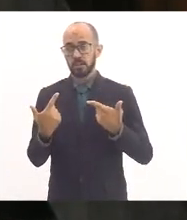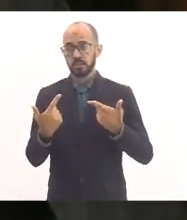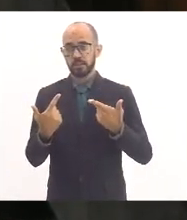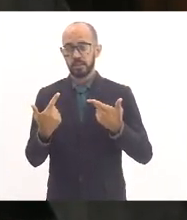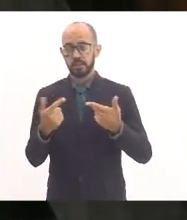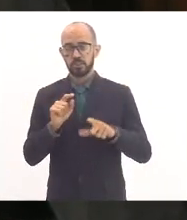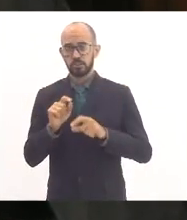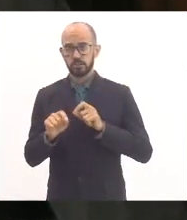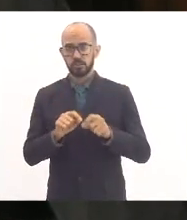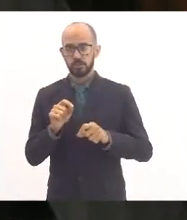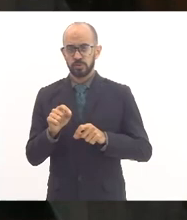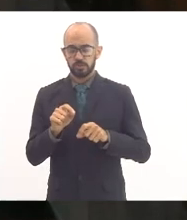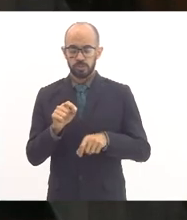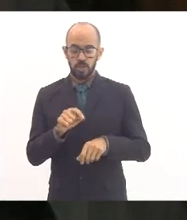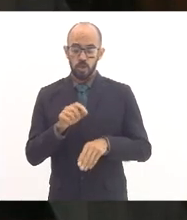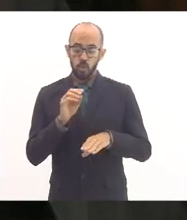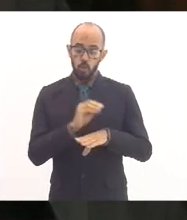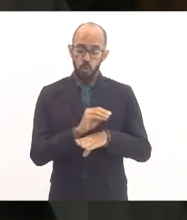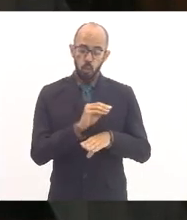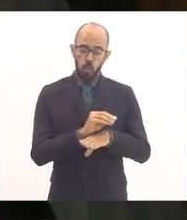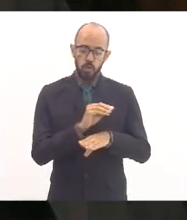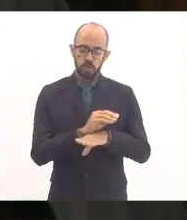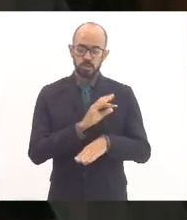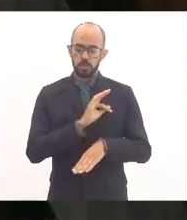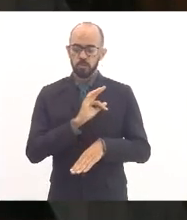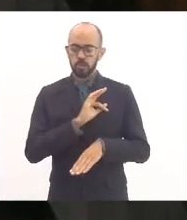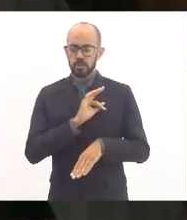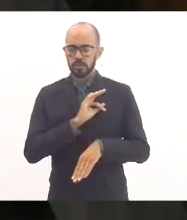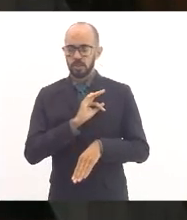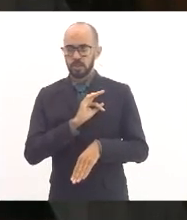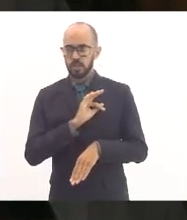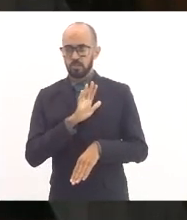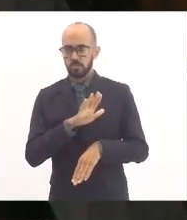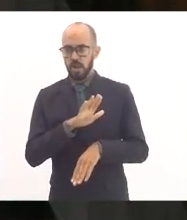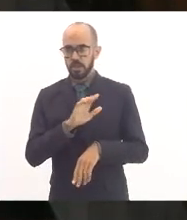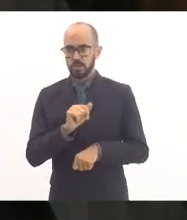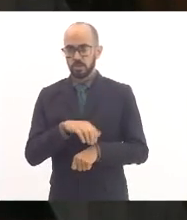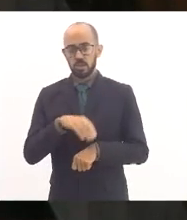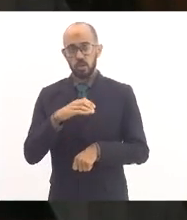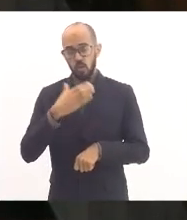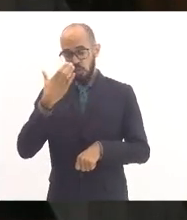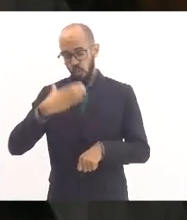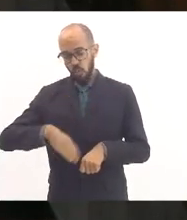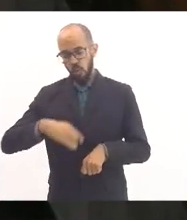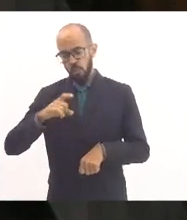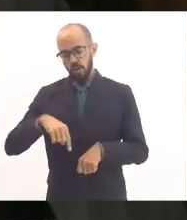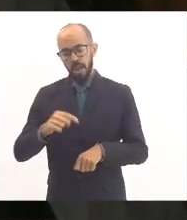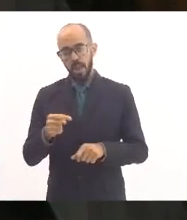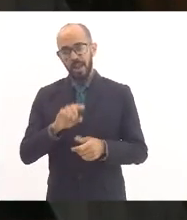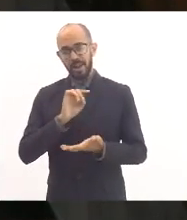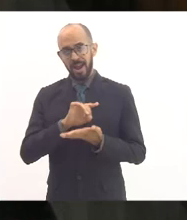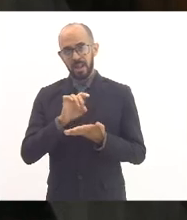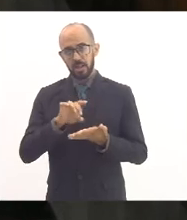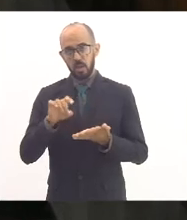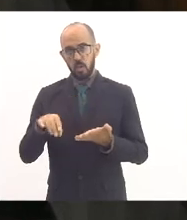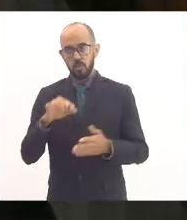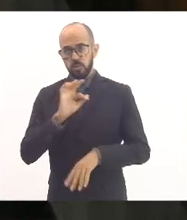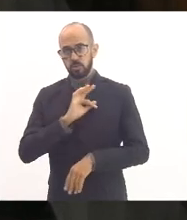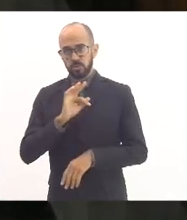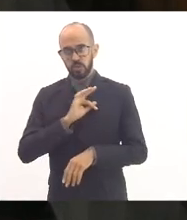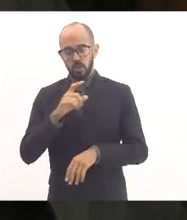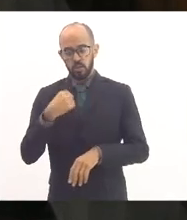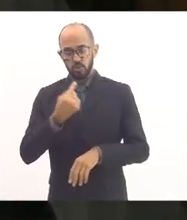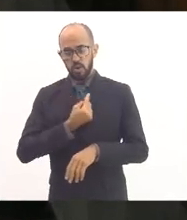Abrace a polícia civil mas o corpo da Polícia Civil são os agentes nós somos